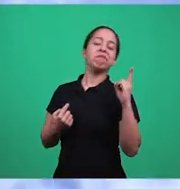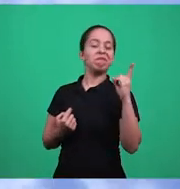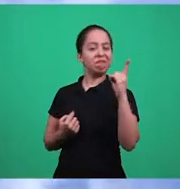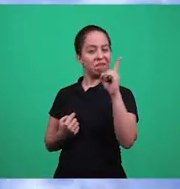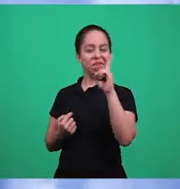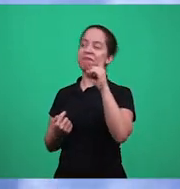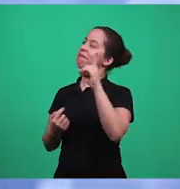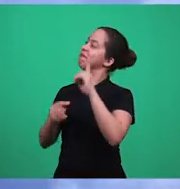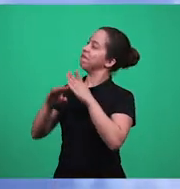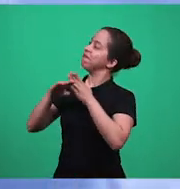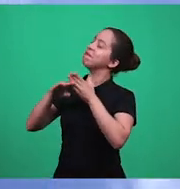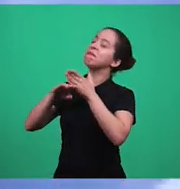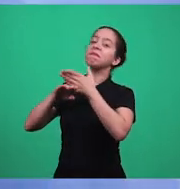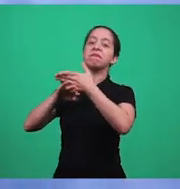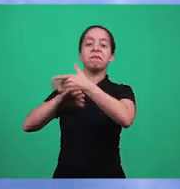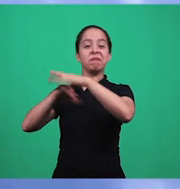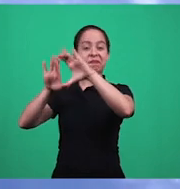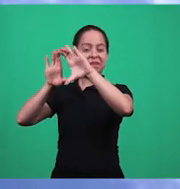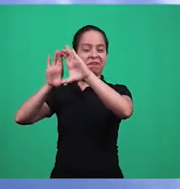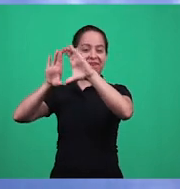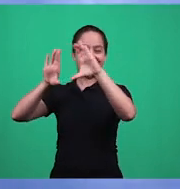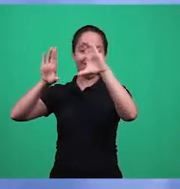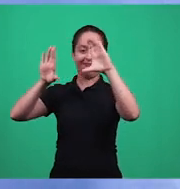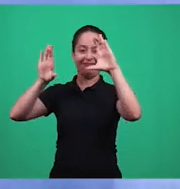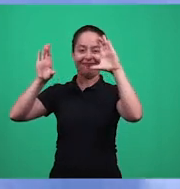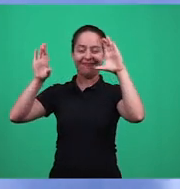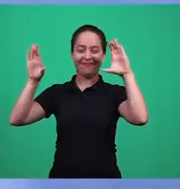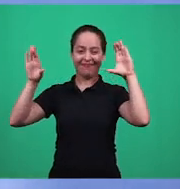e no céu me